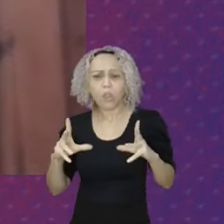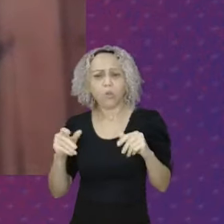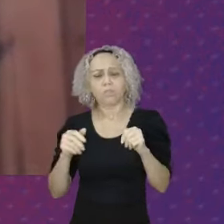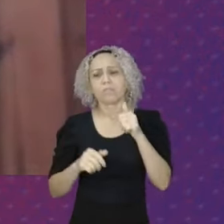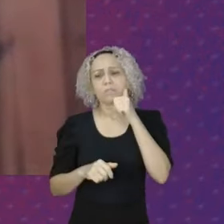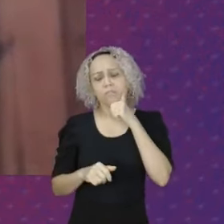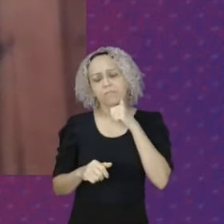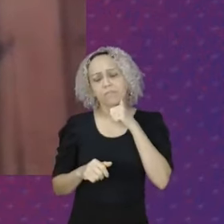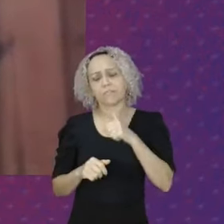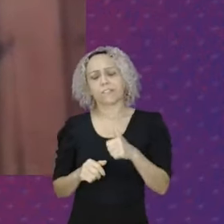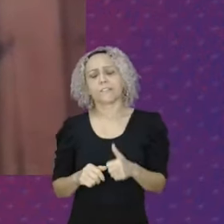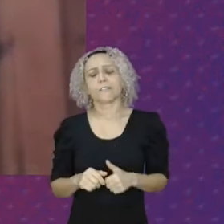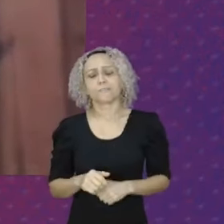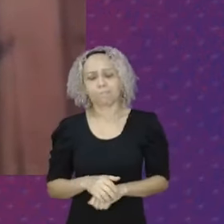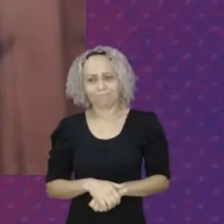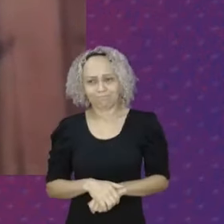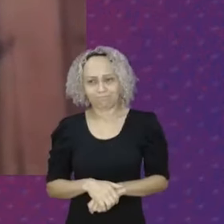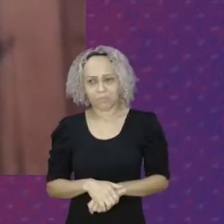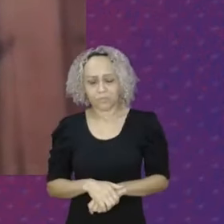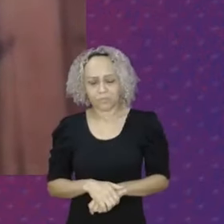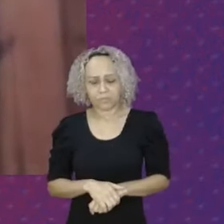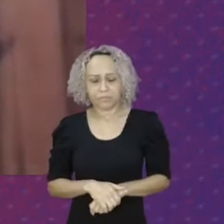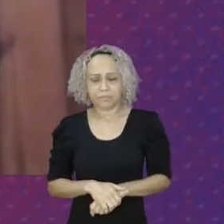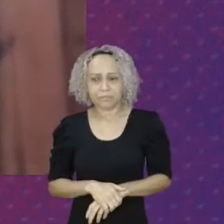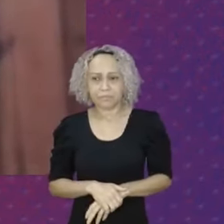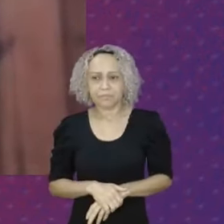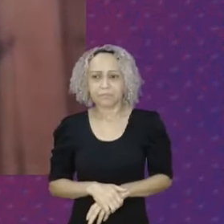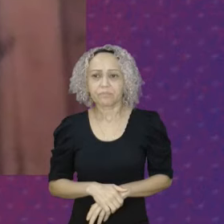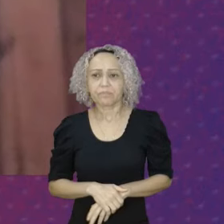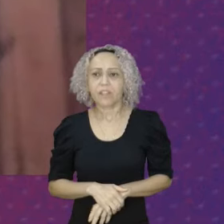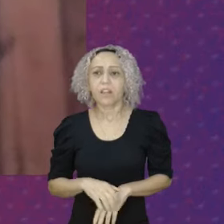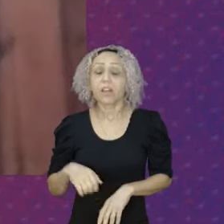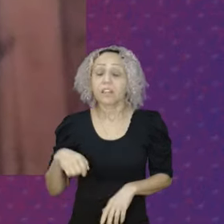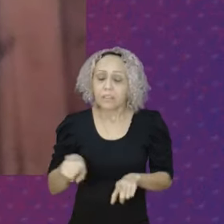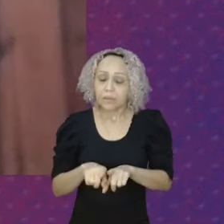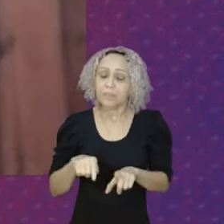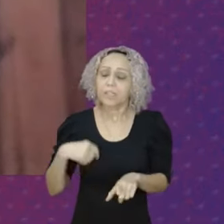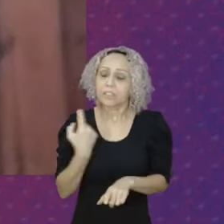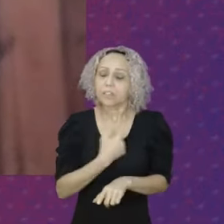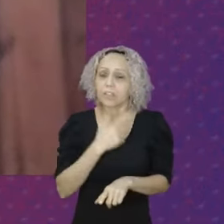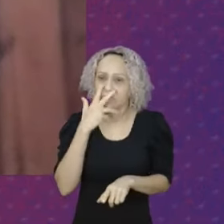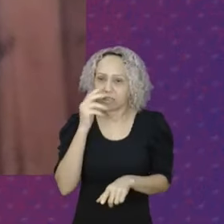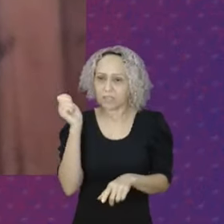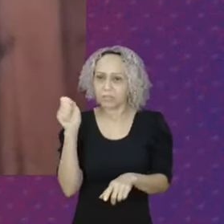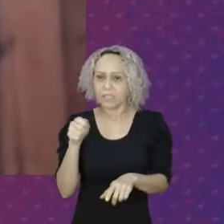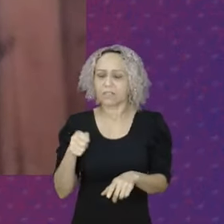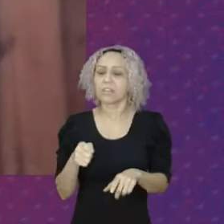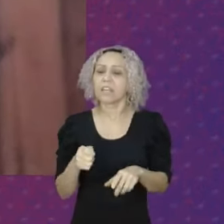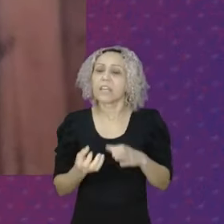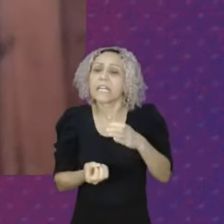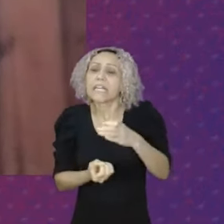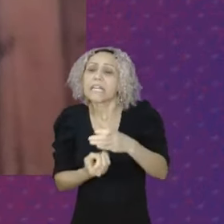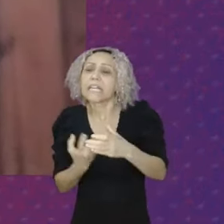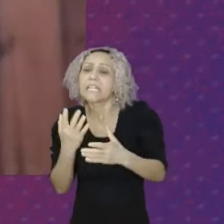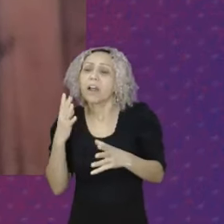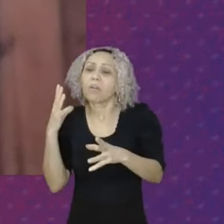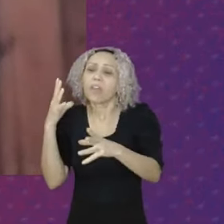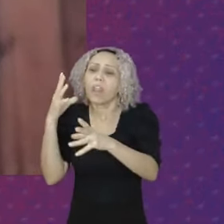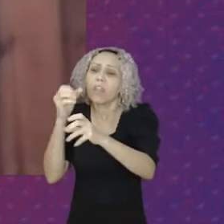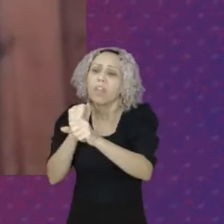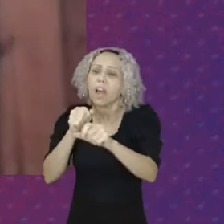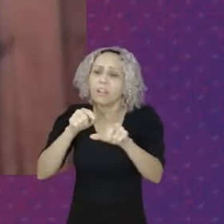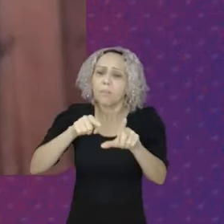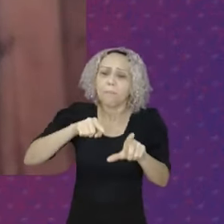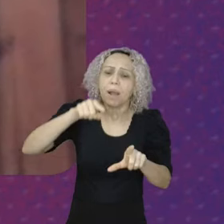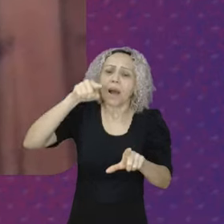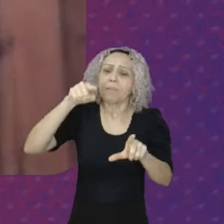a gente acha então que a gente precisa ler eh gerar dados indicadores também quantitativos e qualitativos para mulher com deficiência